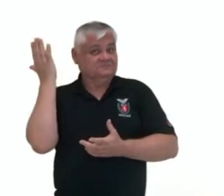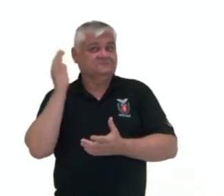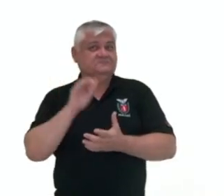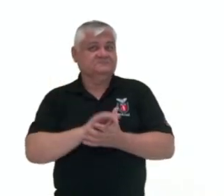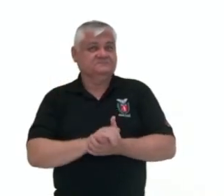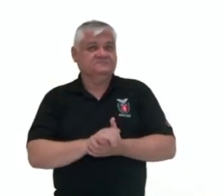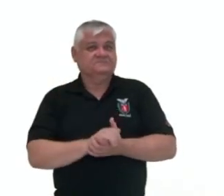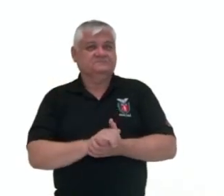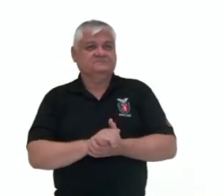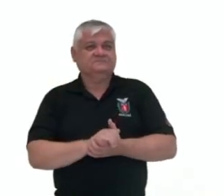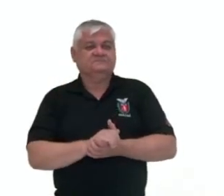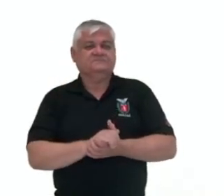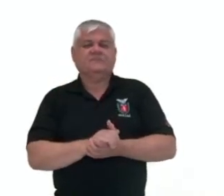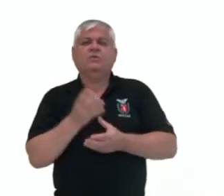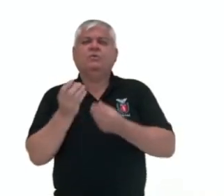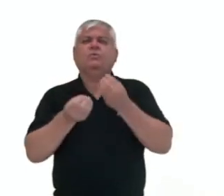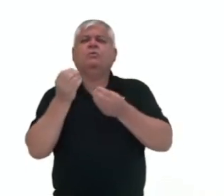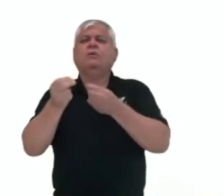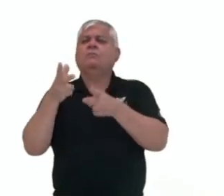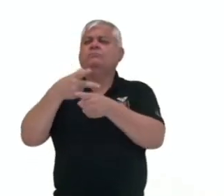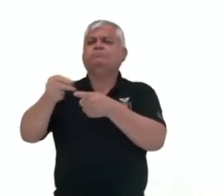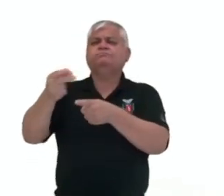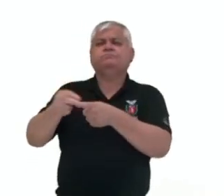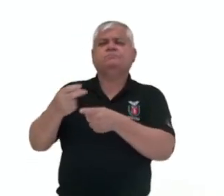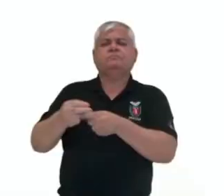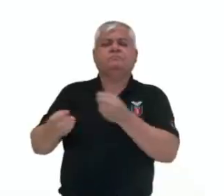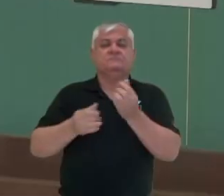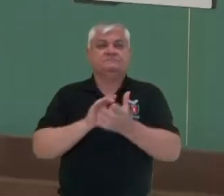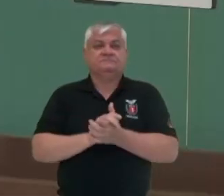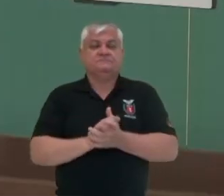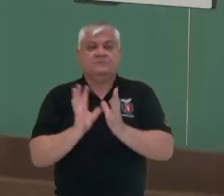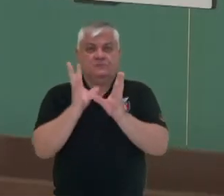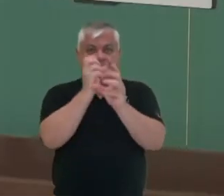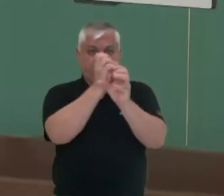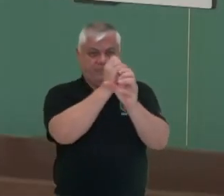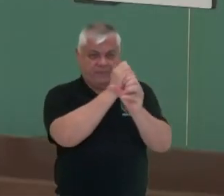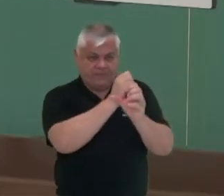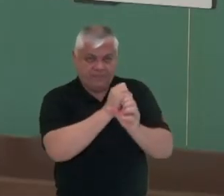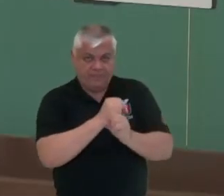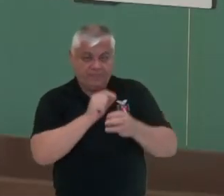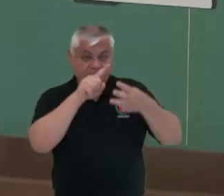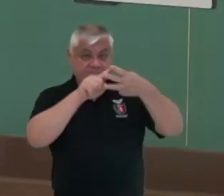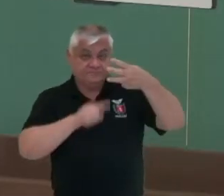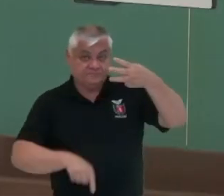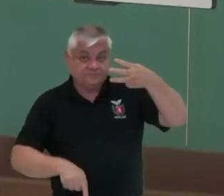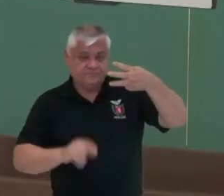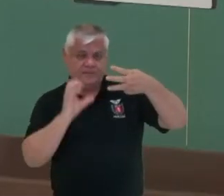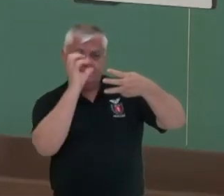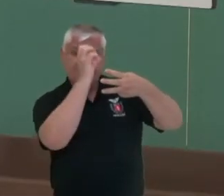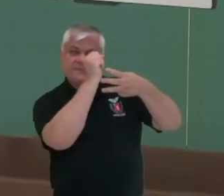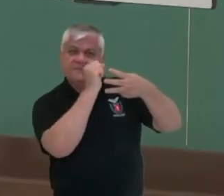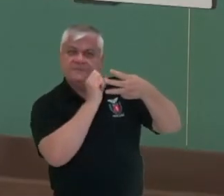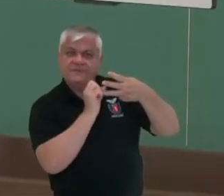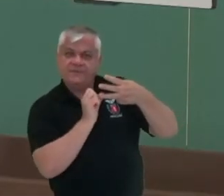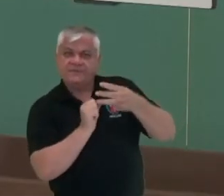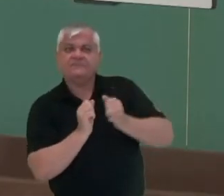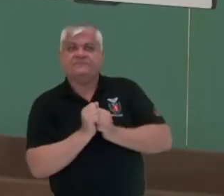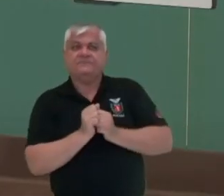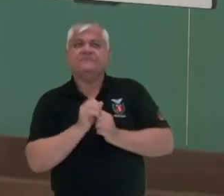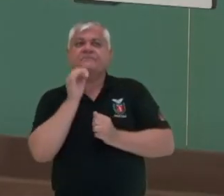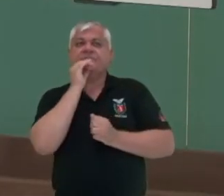ó. Vamos lá. E como que eu consigo vencer uma luta? Somando mais pontos nos 3 rounds, o